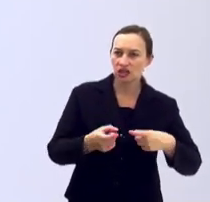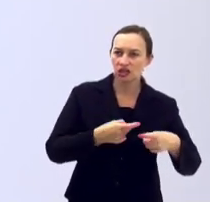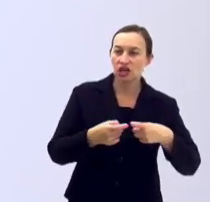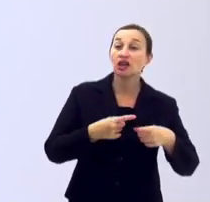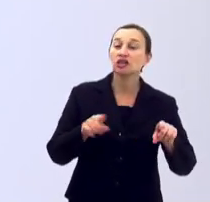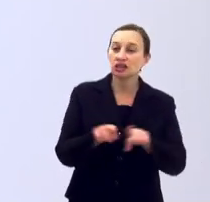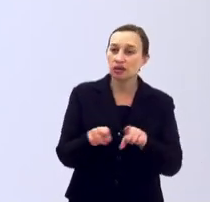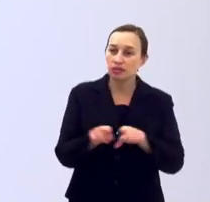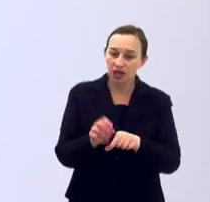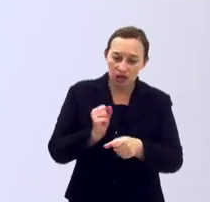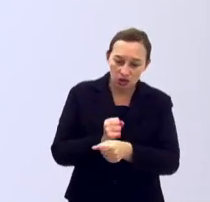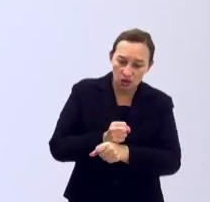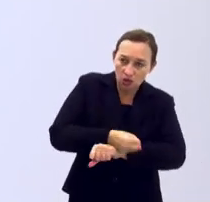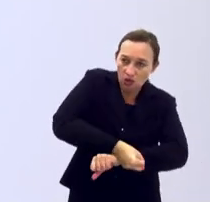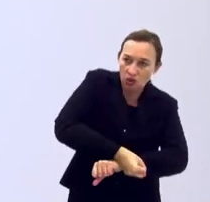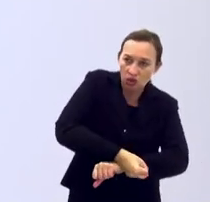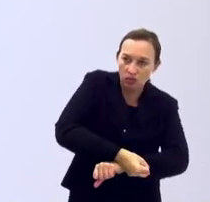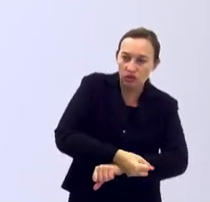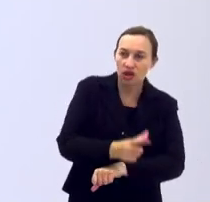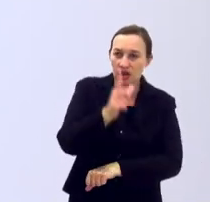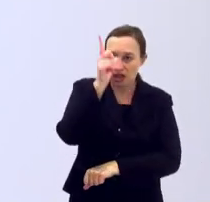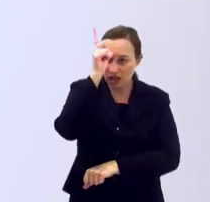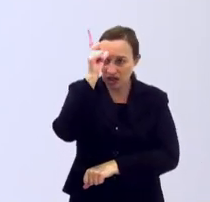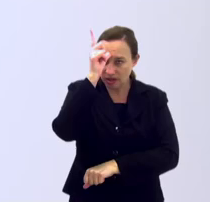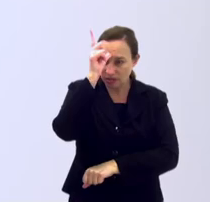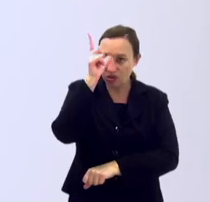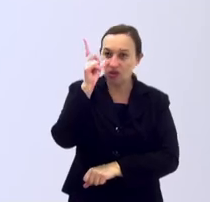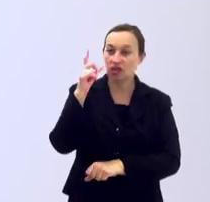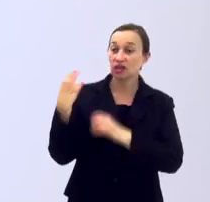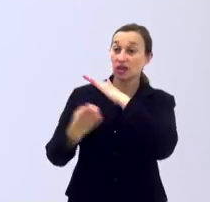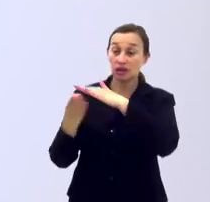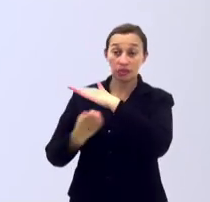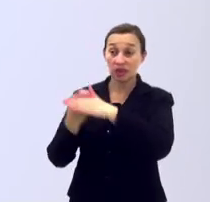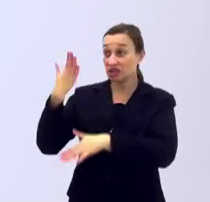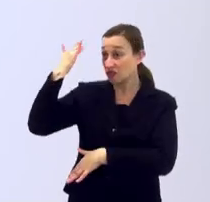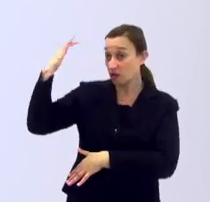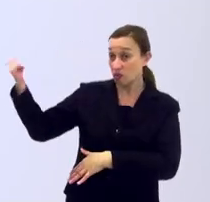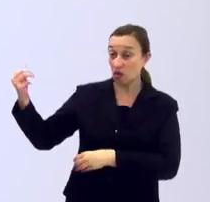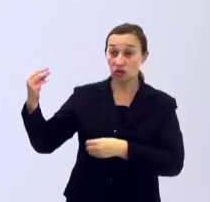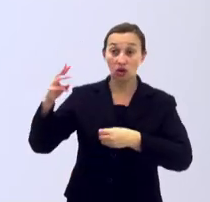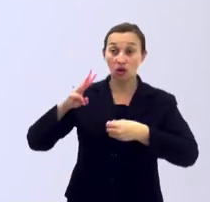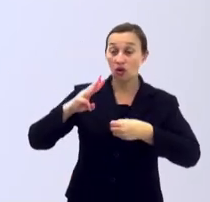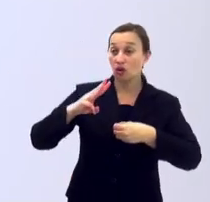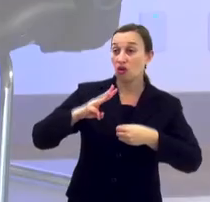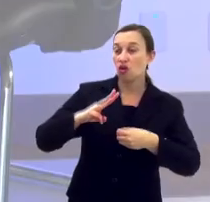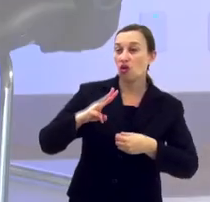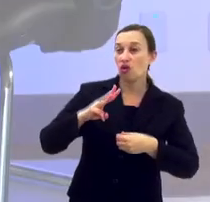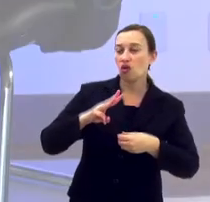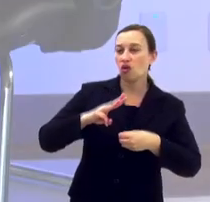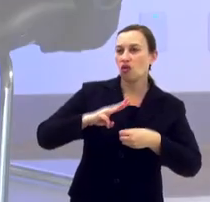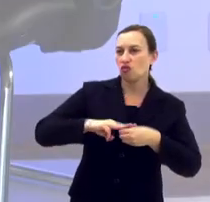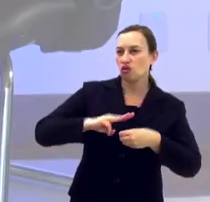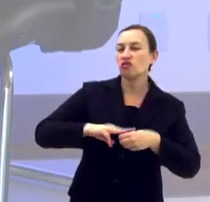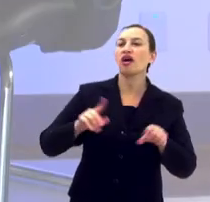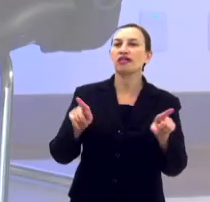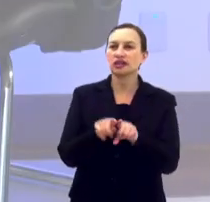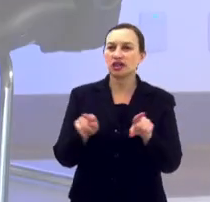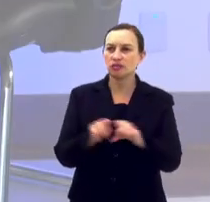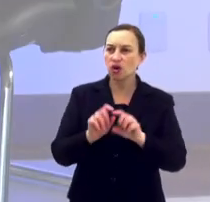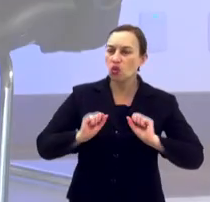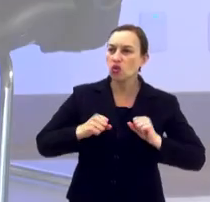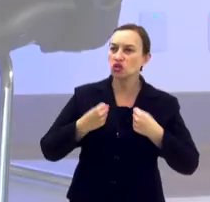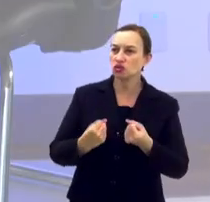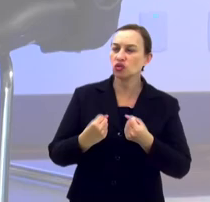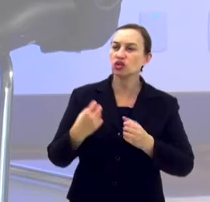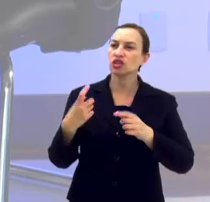de mão de obra escrava pelas empresas alemãs que hoje fazem sucesso no mundo, como Volkswagen, por exemplo. Utilizava-se na época, no esforço